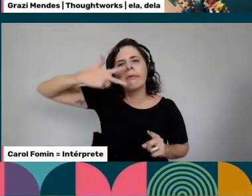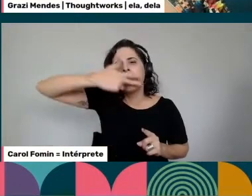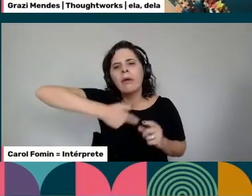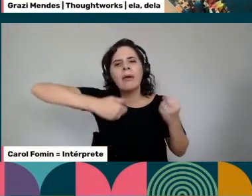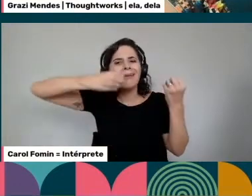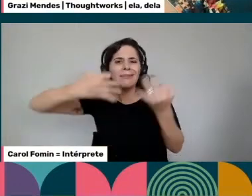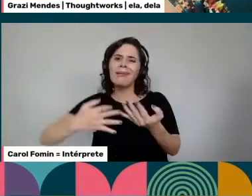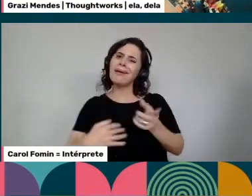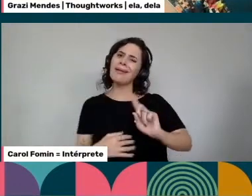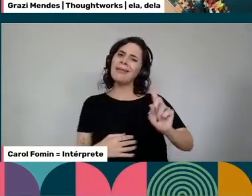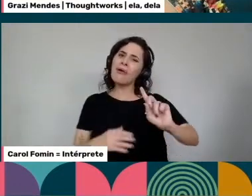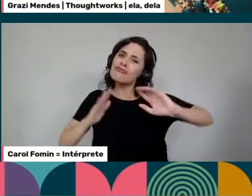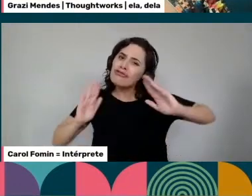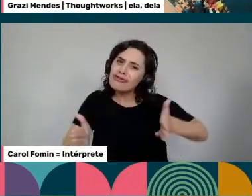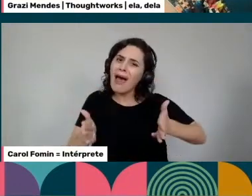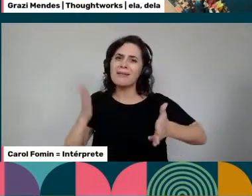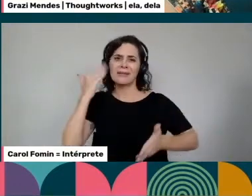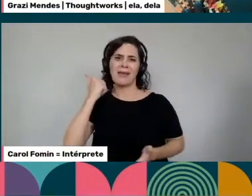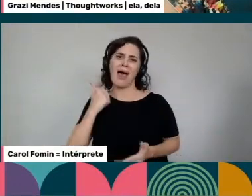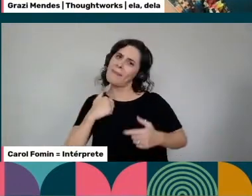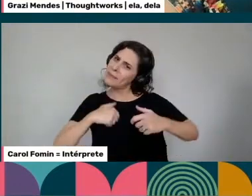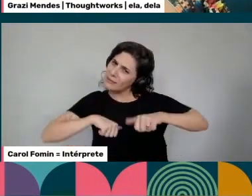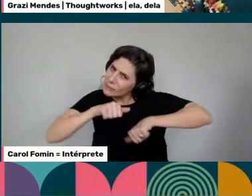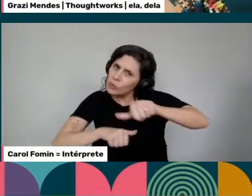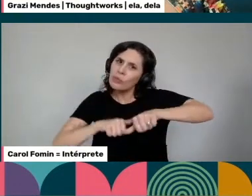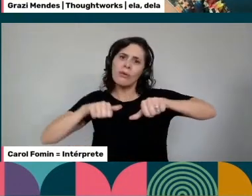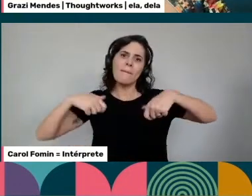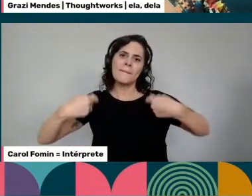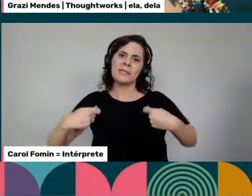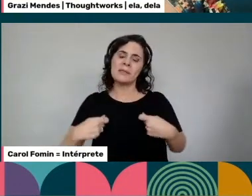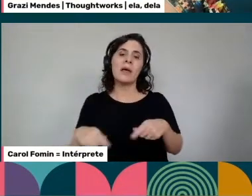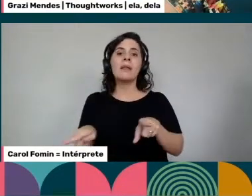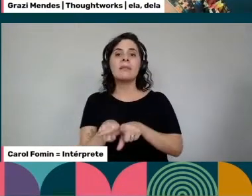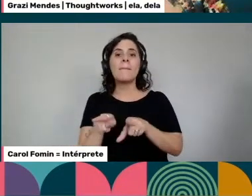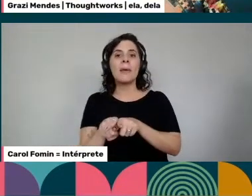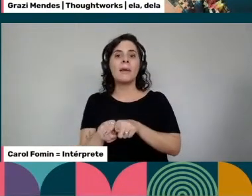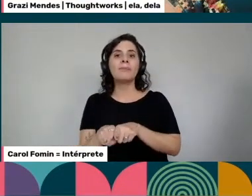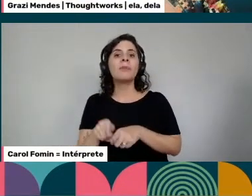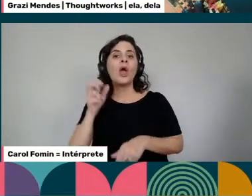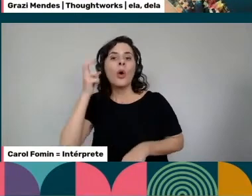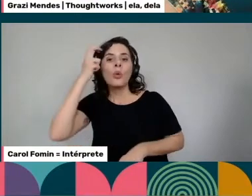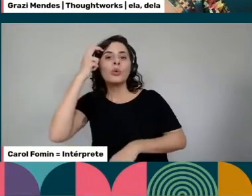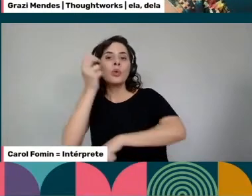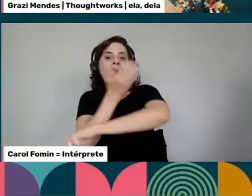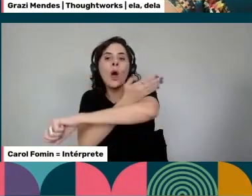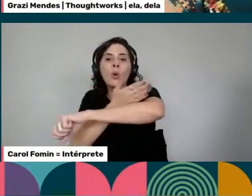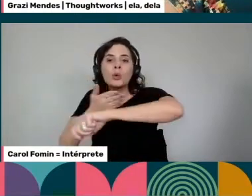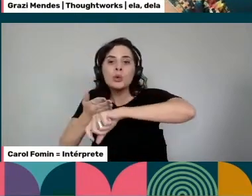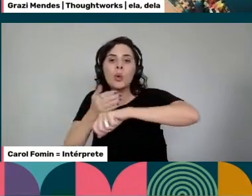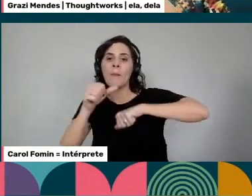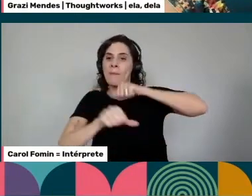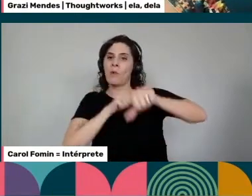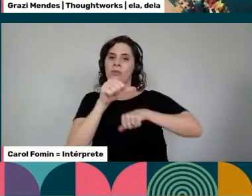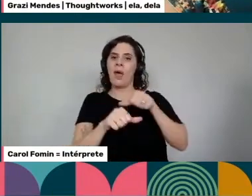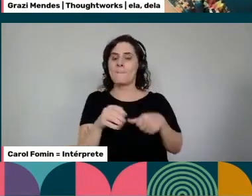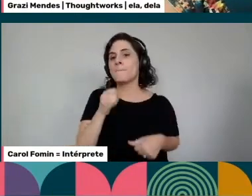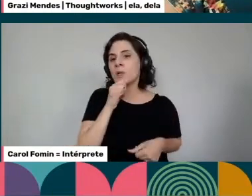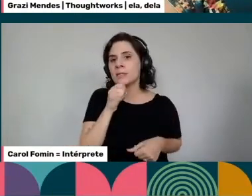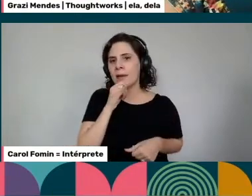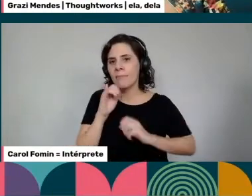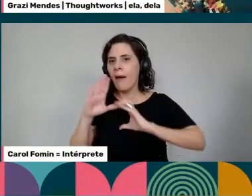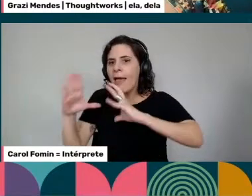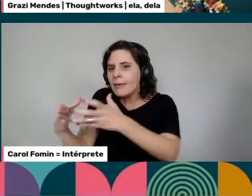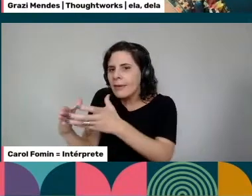questão de mudança cultural, né? Então, enxergar as equipes, criar um ambiente inclusivo, criar maneiras